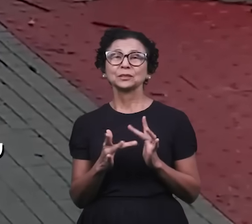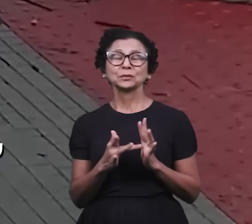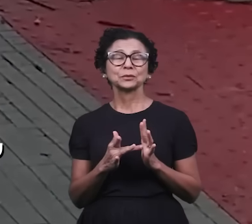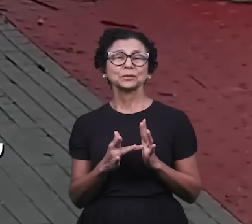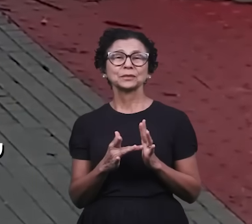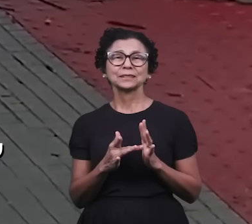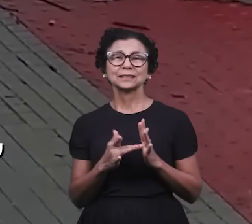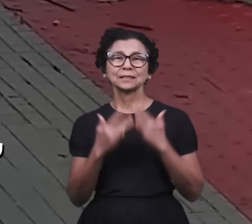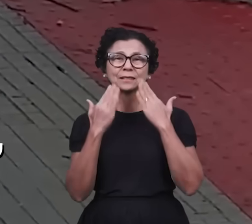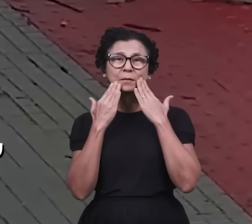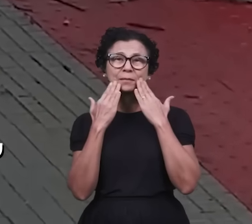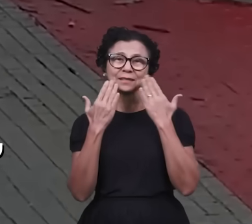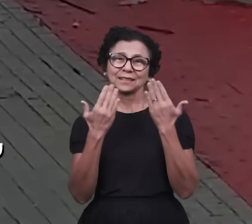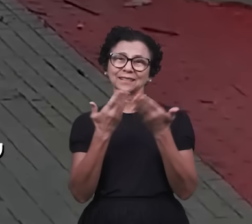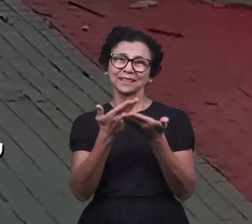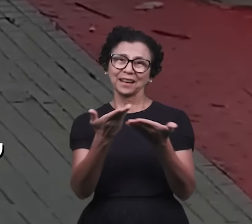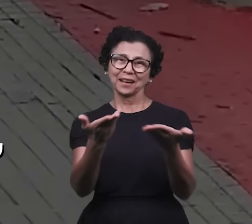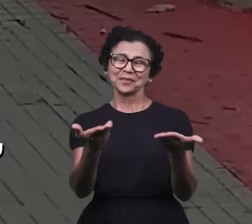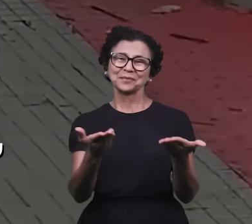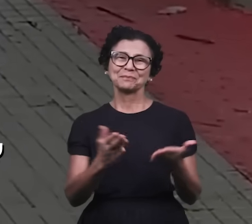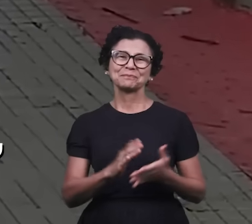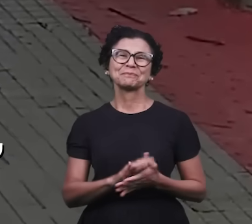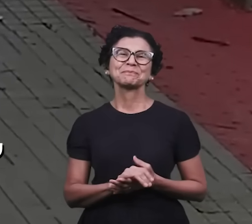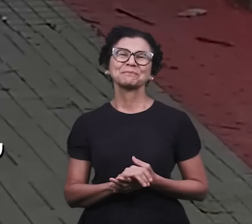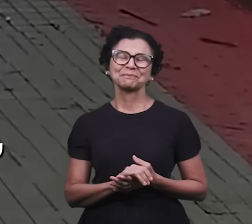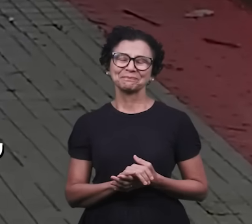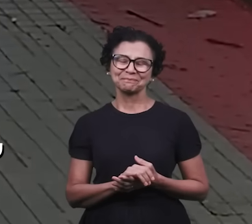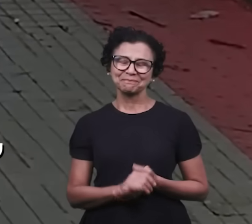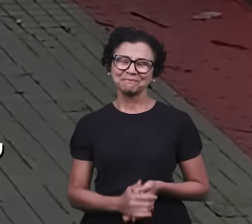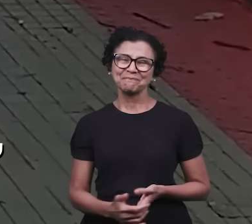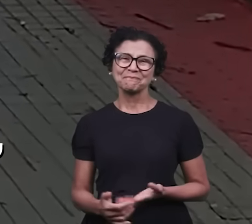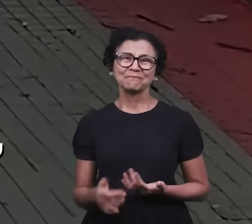Jesus quer a ti se revelar,